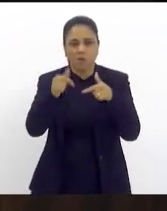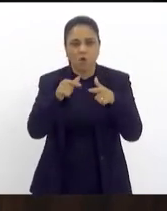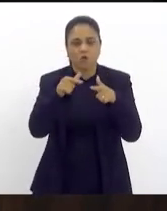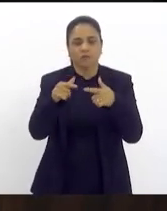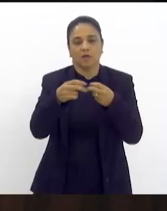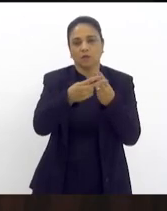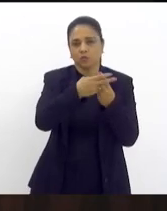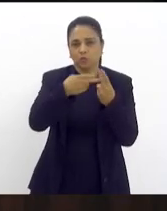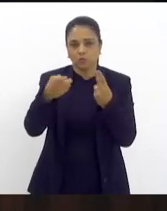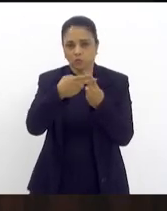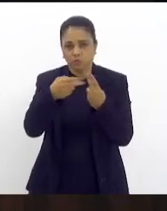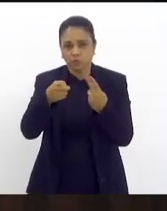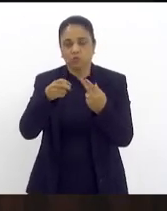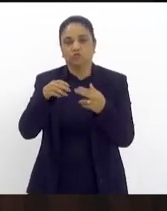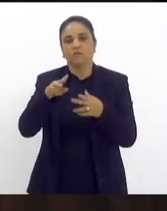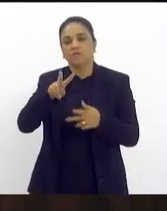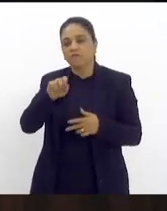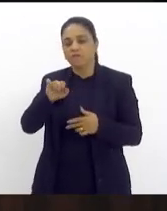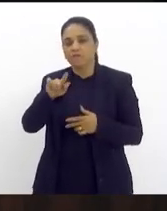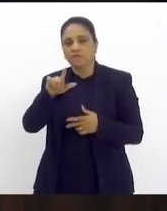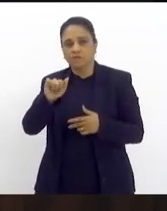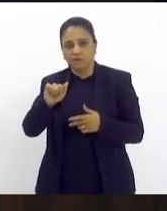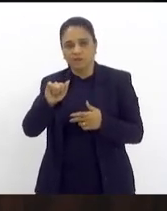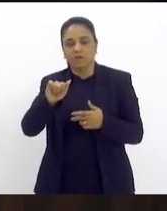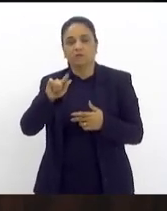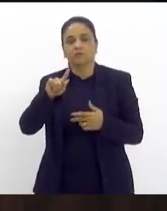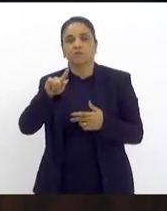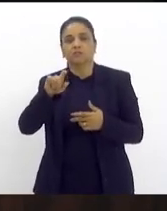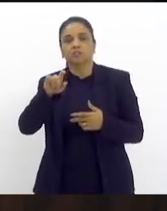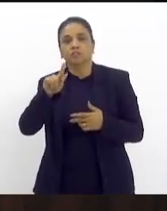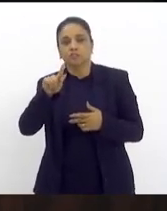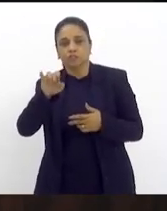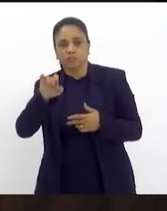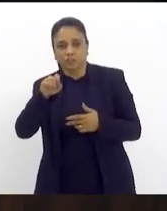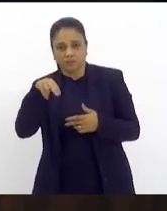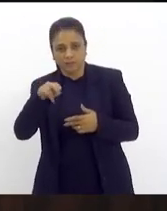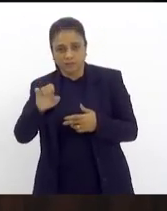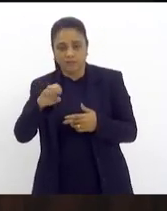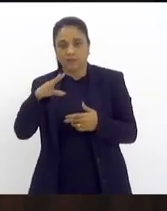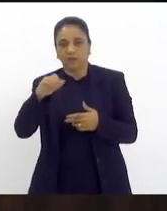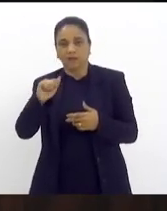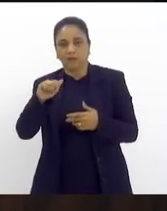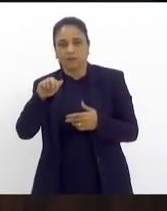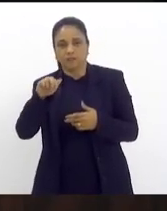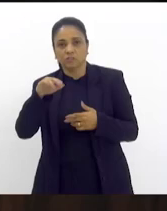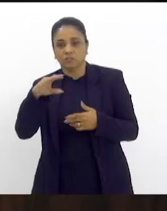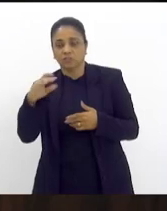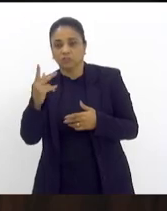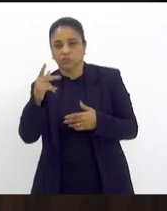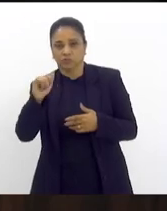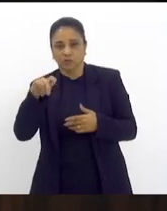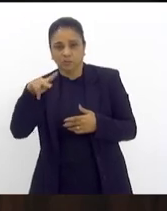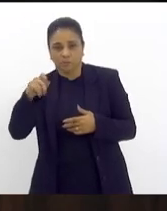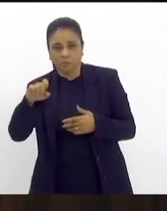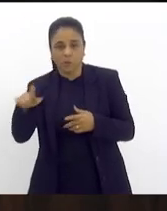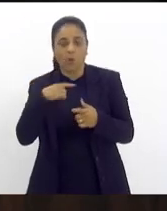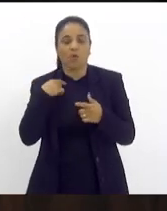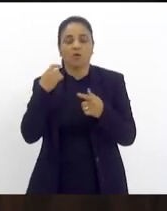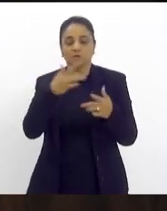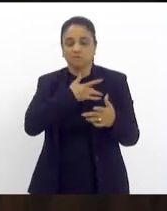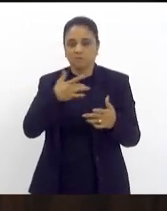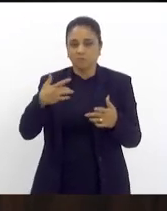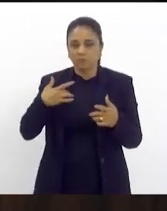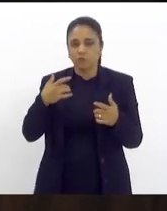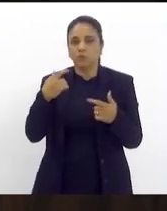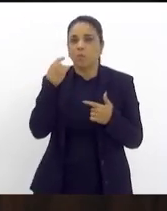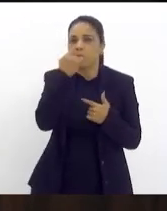da Vila Geni, Santa Cândida e Chaperó, bem como na coordenação da saúde bucal. Também